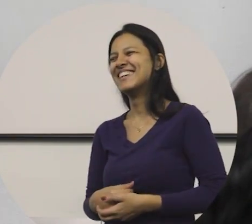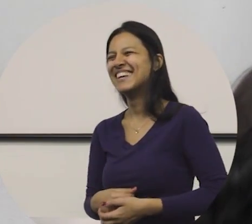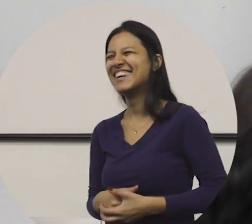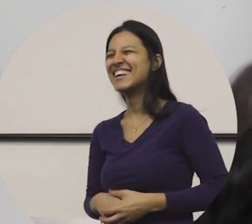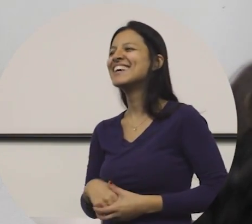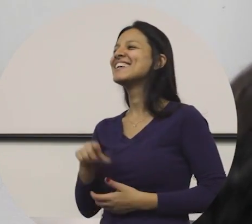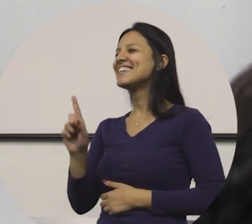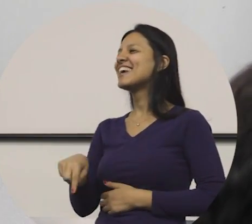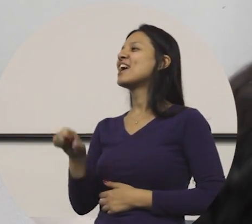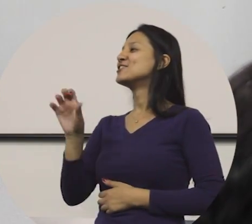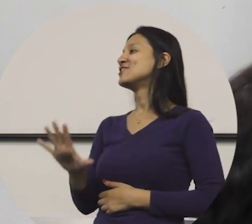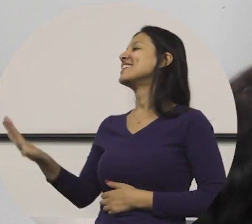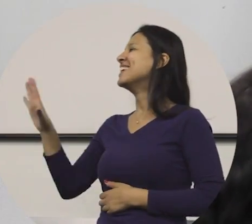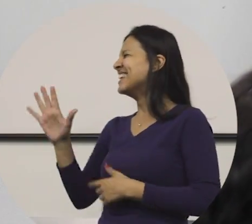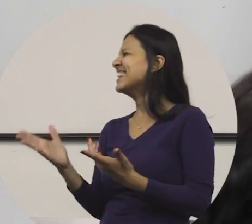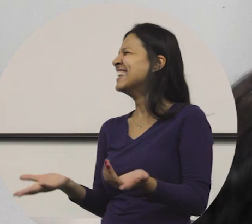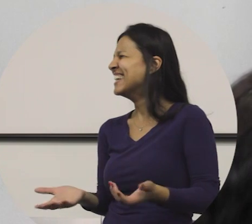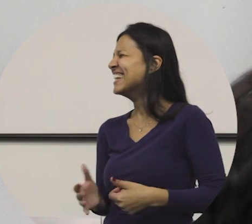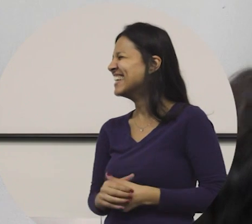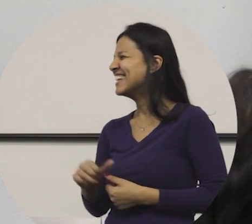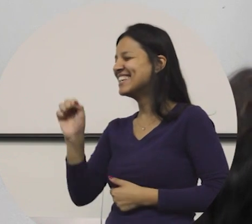É quando alguém